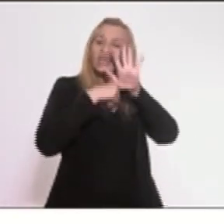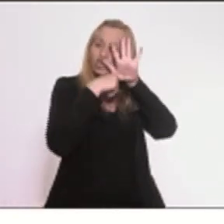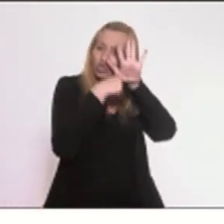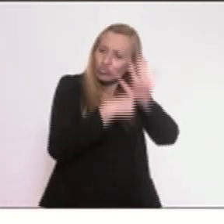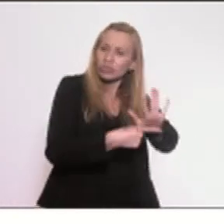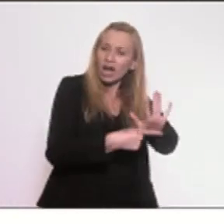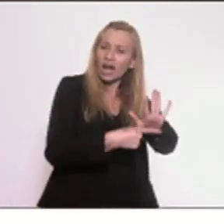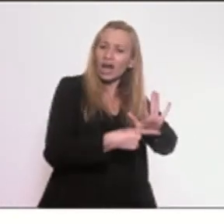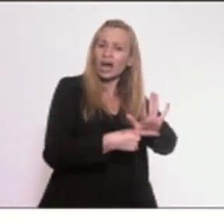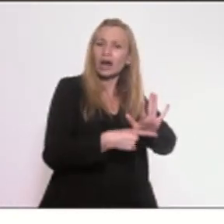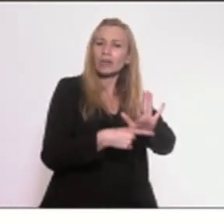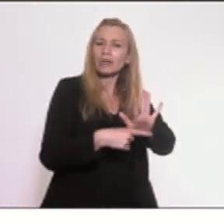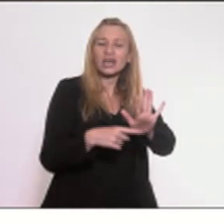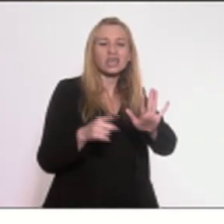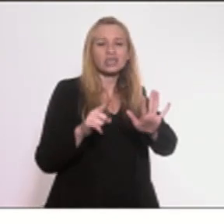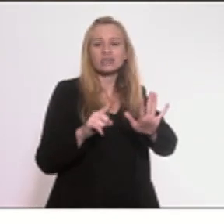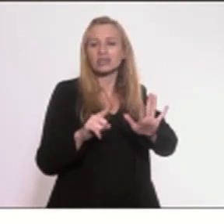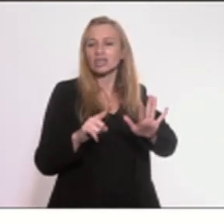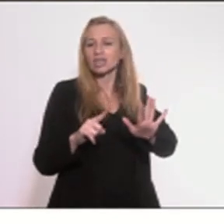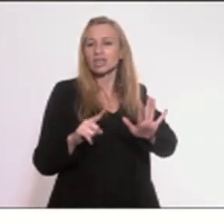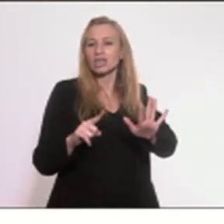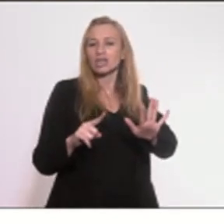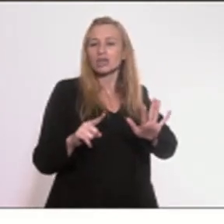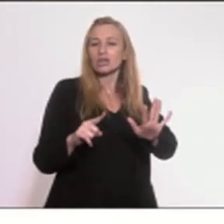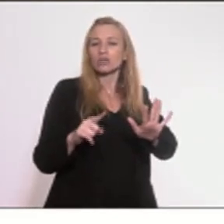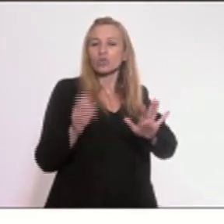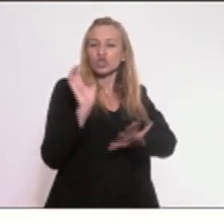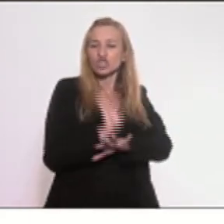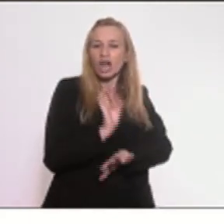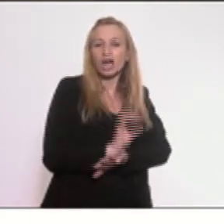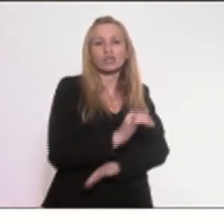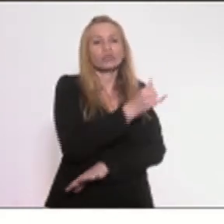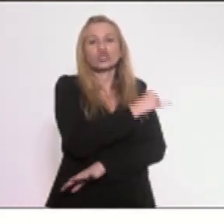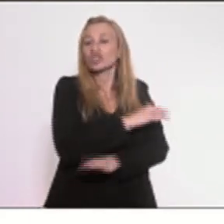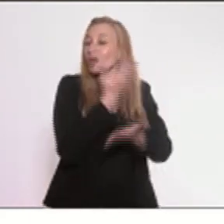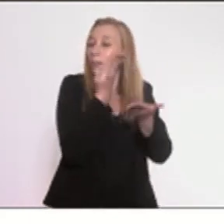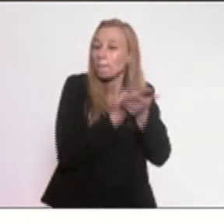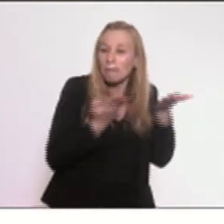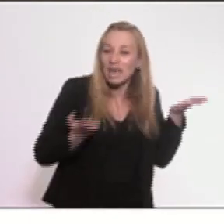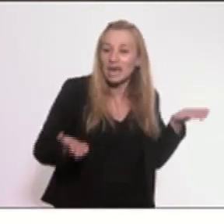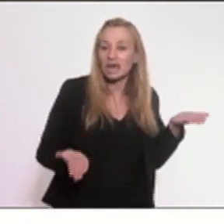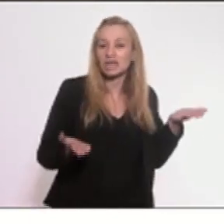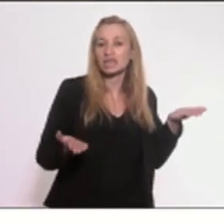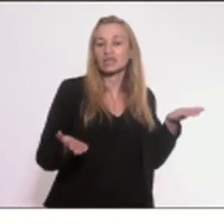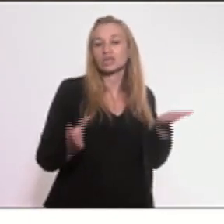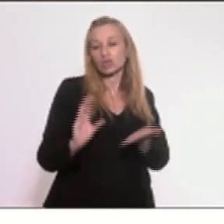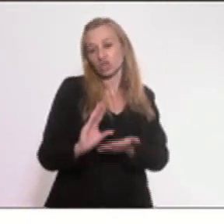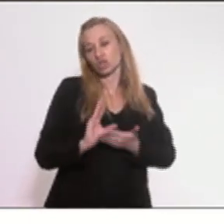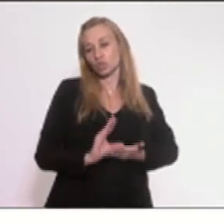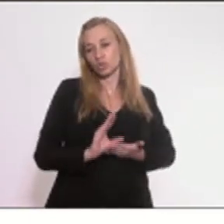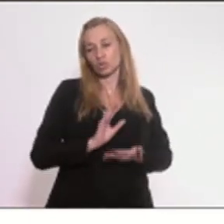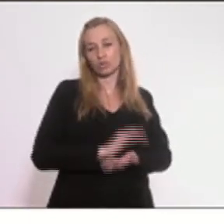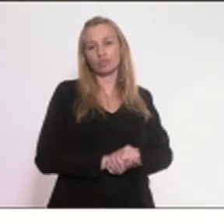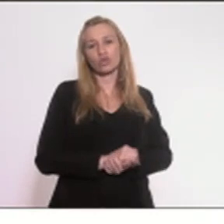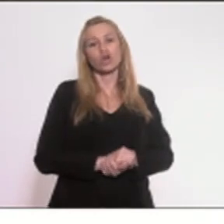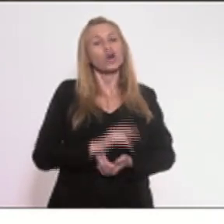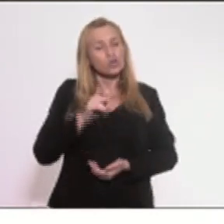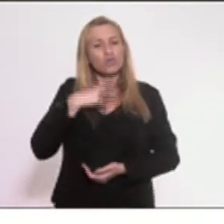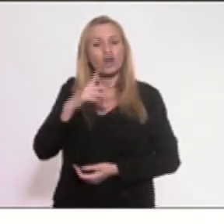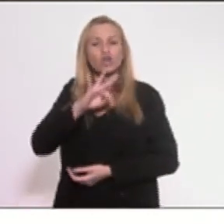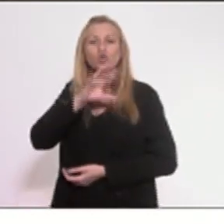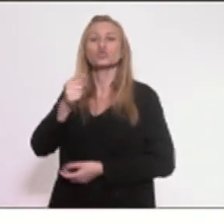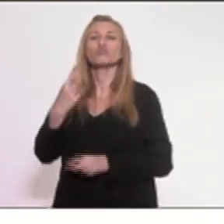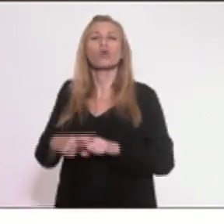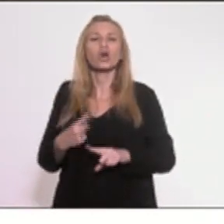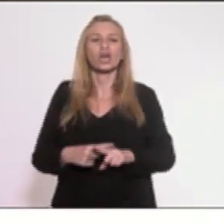que esse caos financeiro não aconteça, para que o Estado do Rio de Janeiro não perca esses recursos. Eu estou falando isso tudo